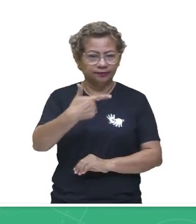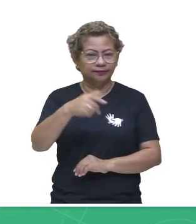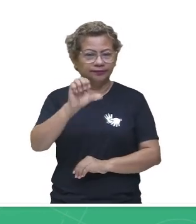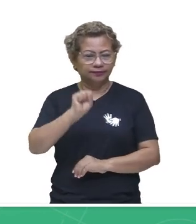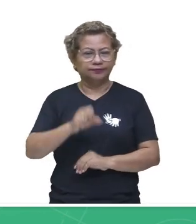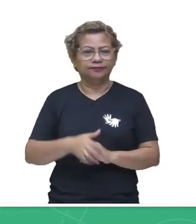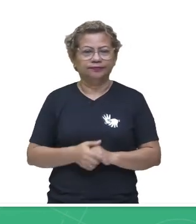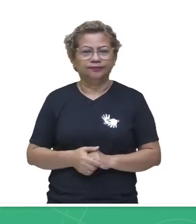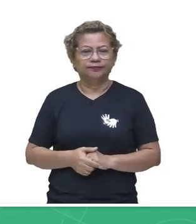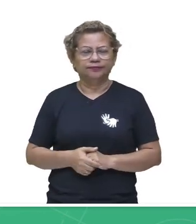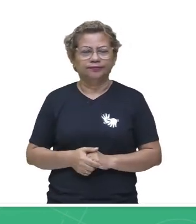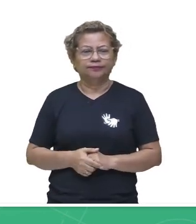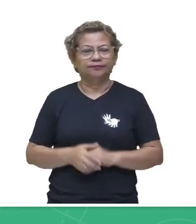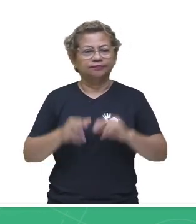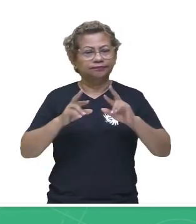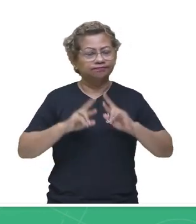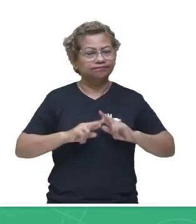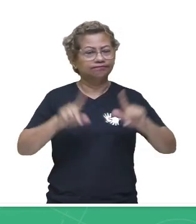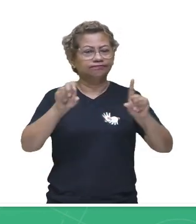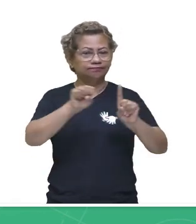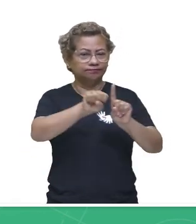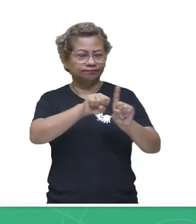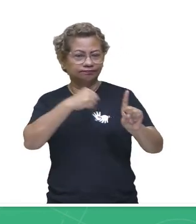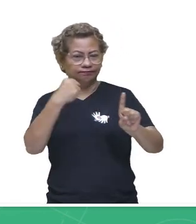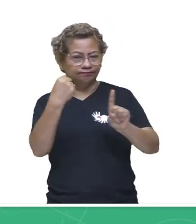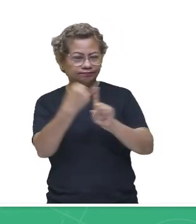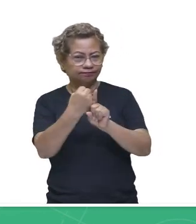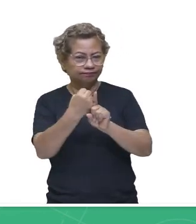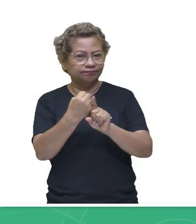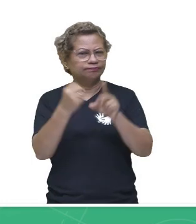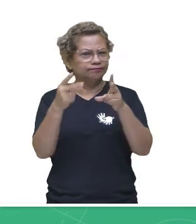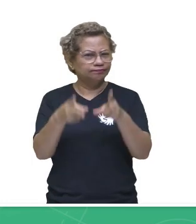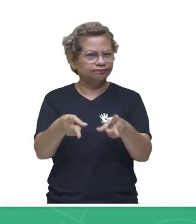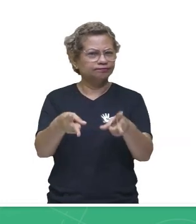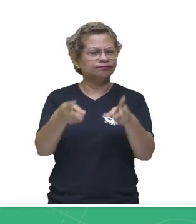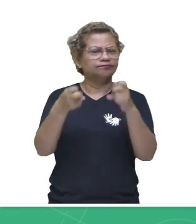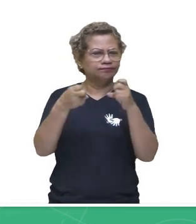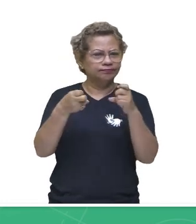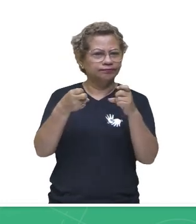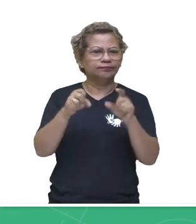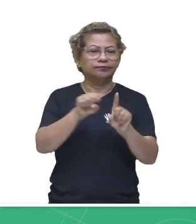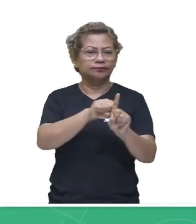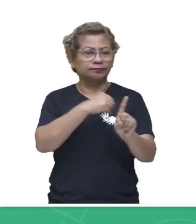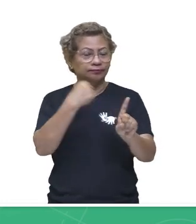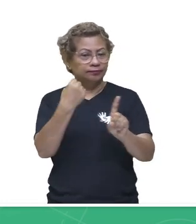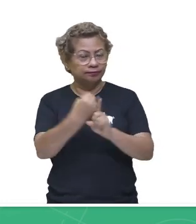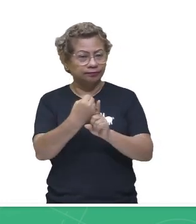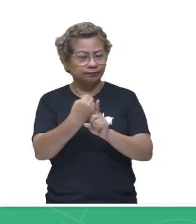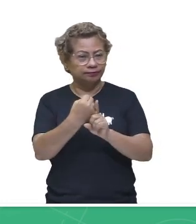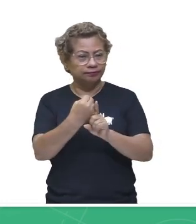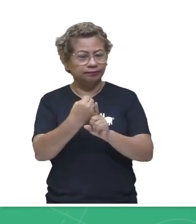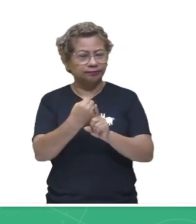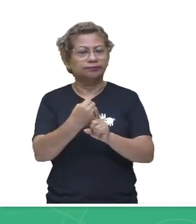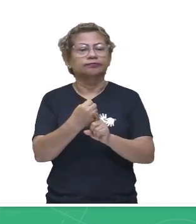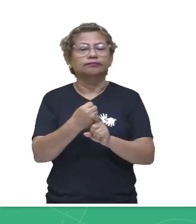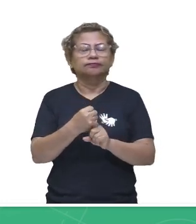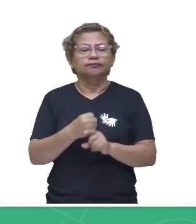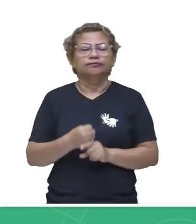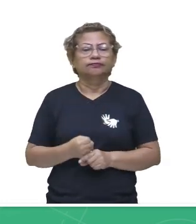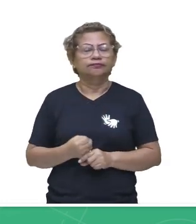A desigualdade social é perceptível na sociedade capitalista e objeto de estudo